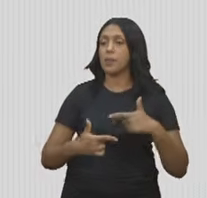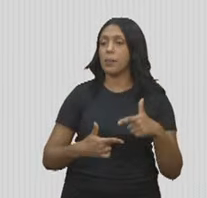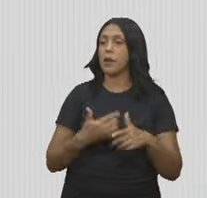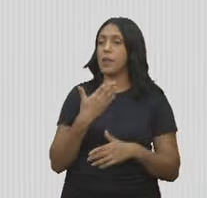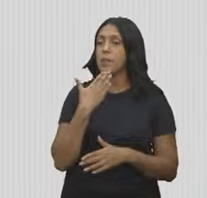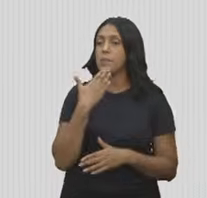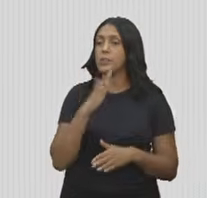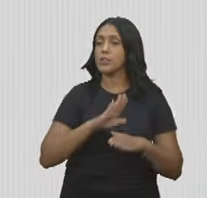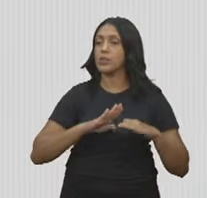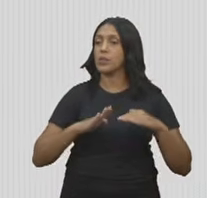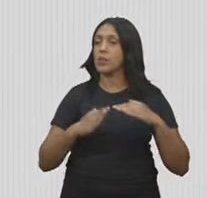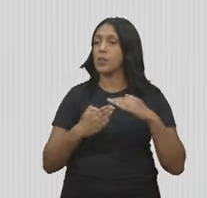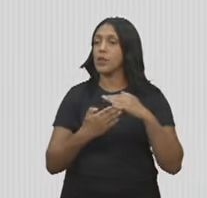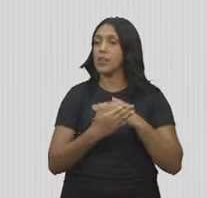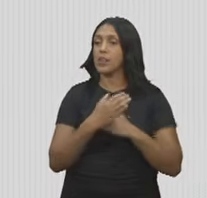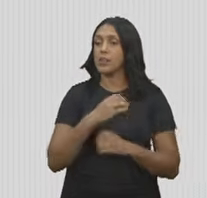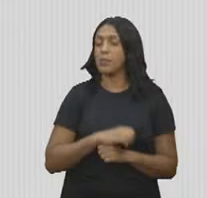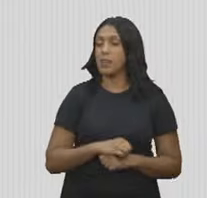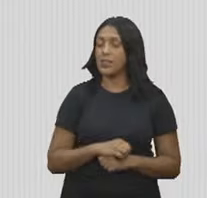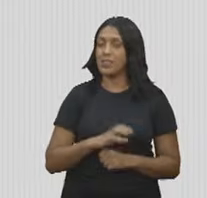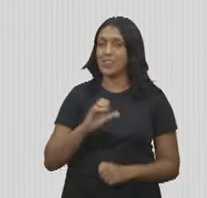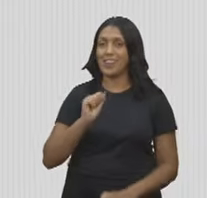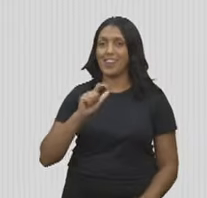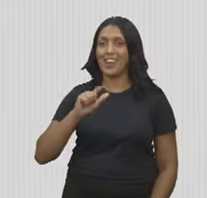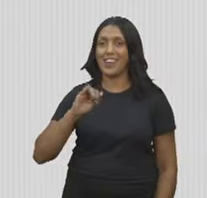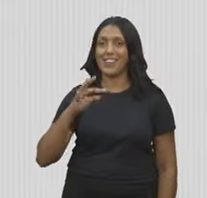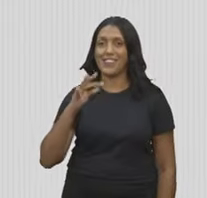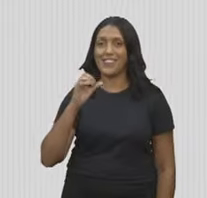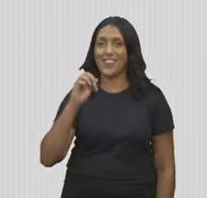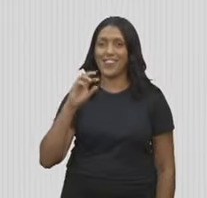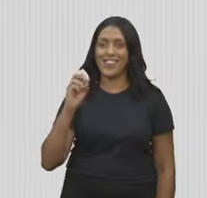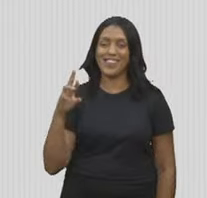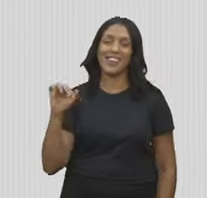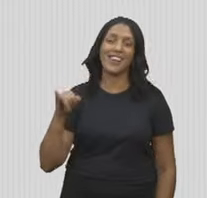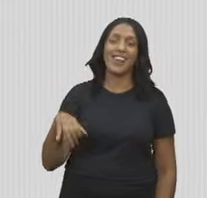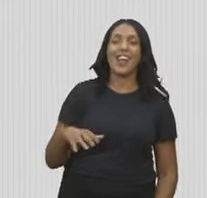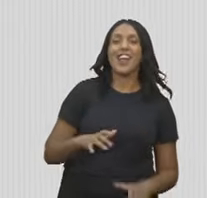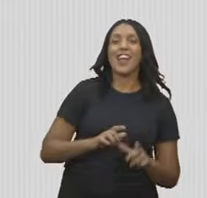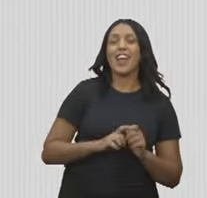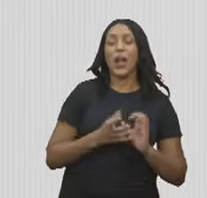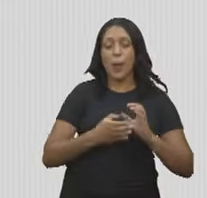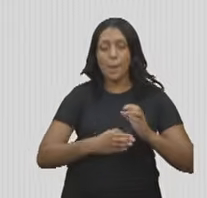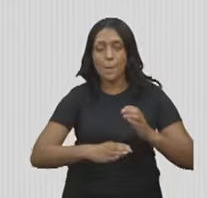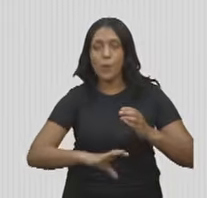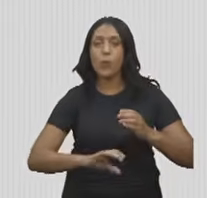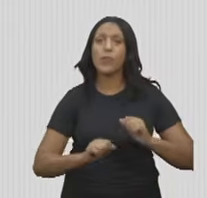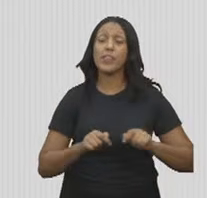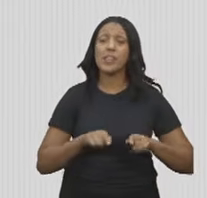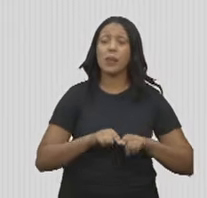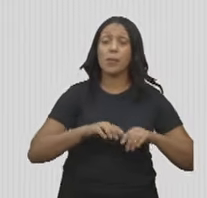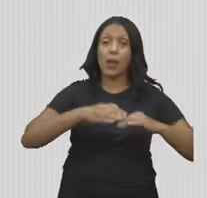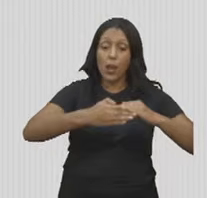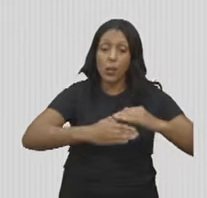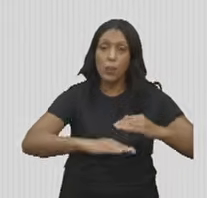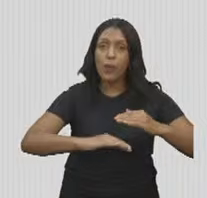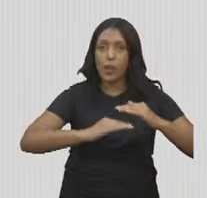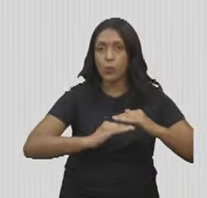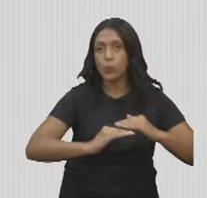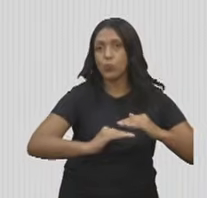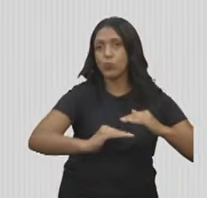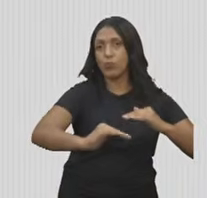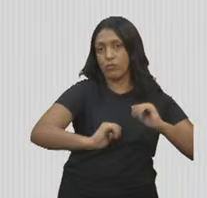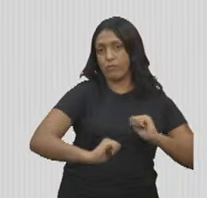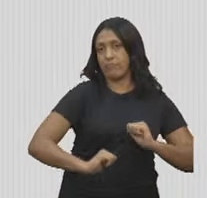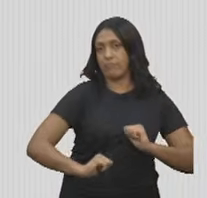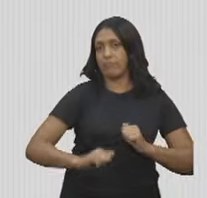Jardim Califórnia para reparo de buraco na rua Hollywood, na esquina ali com a Avenida Califórnia, próximo à